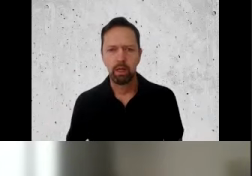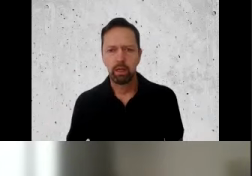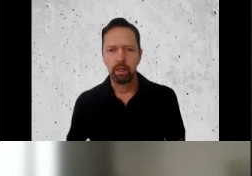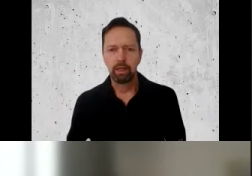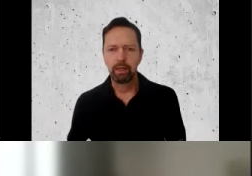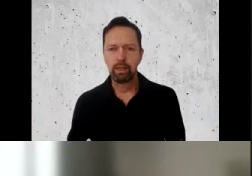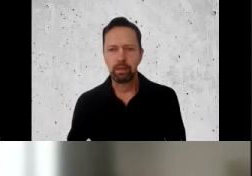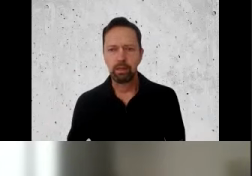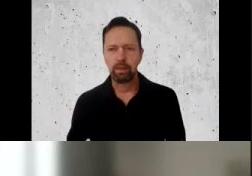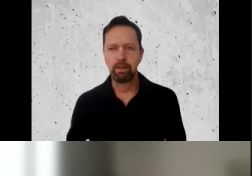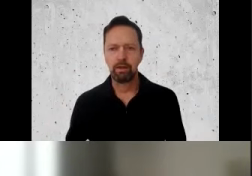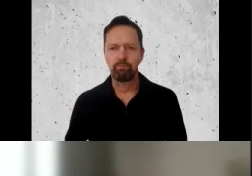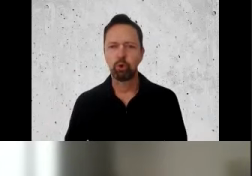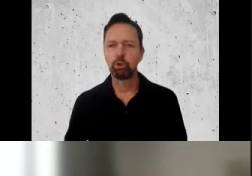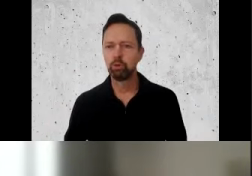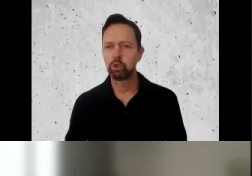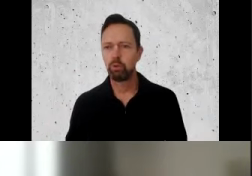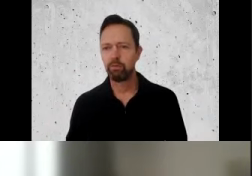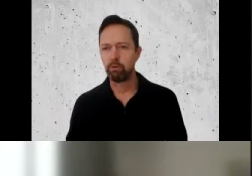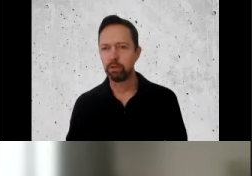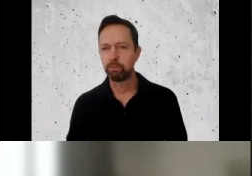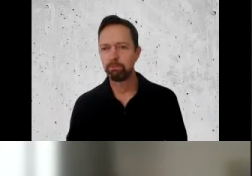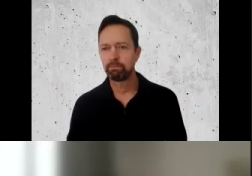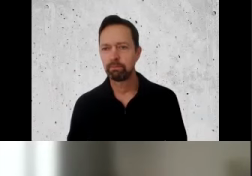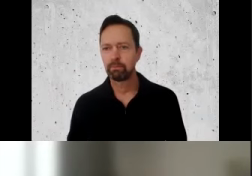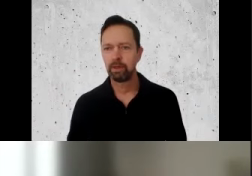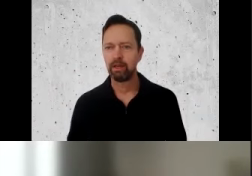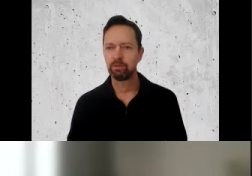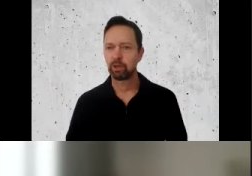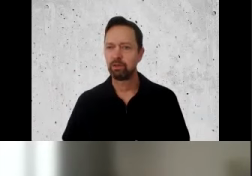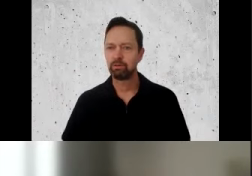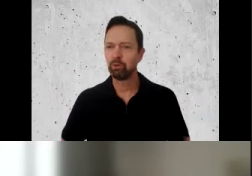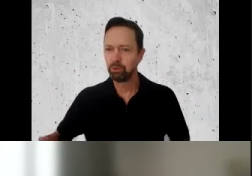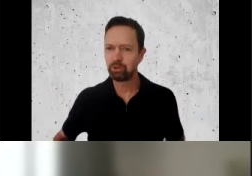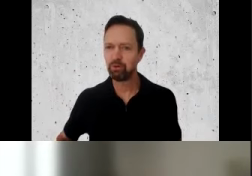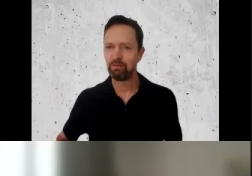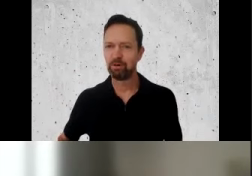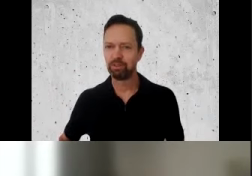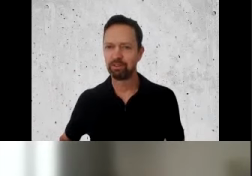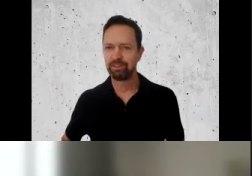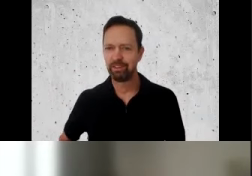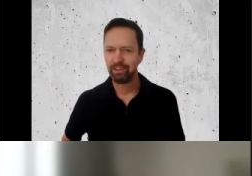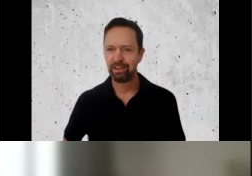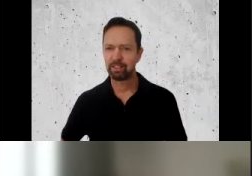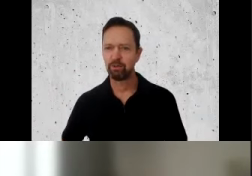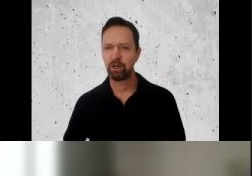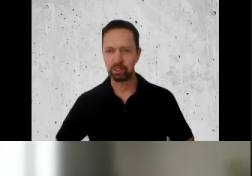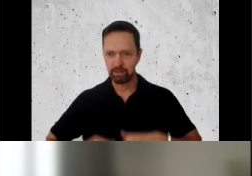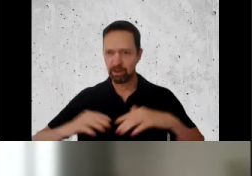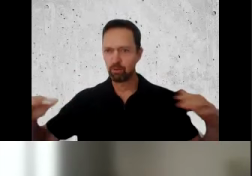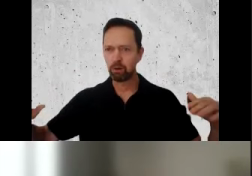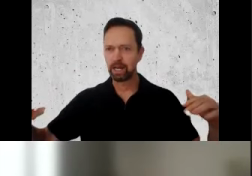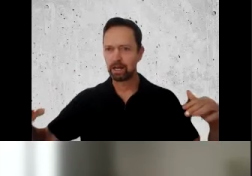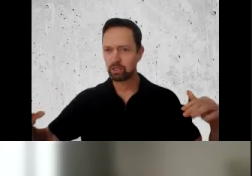superior, e todo mundo tinha um revólver. Né? Só que todo mundo tinha um revólver. Esse que era o